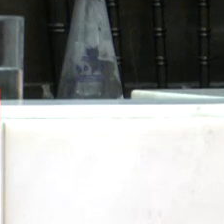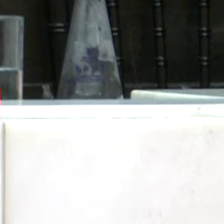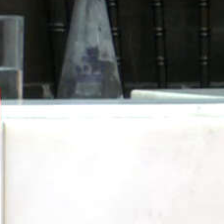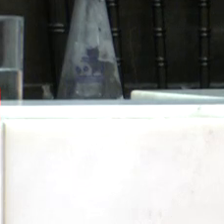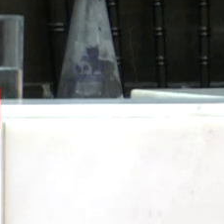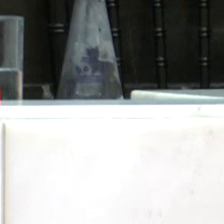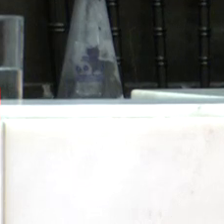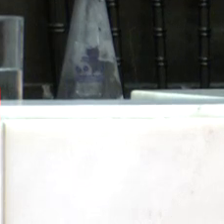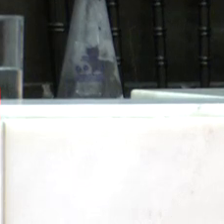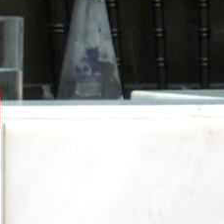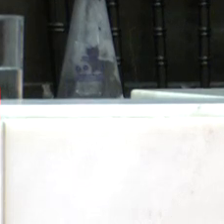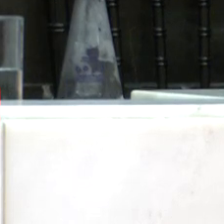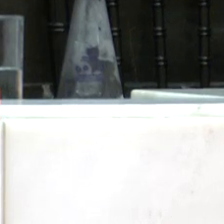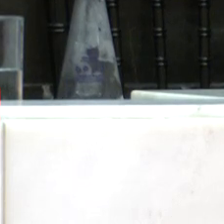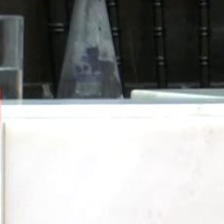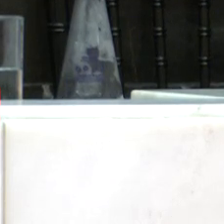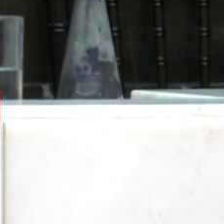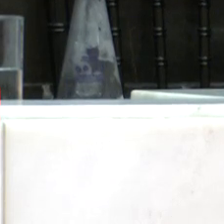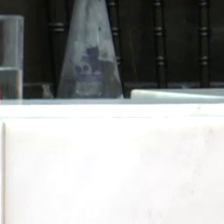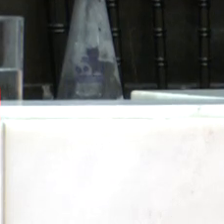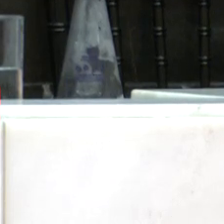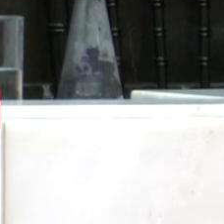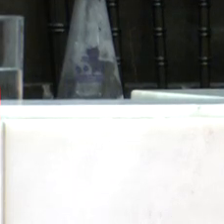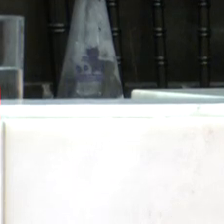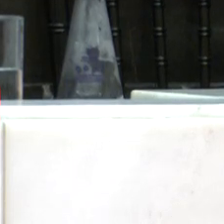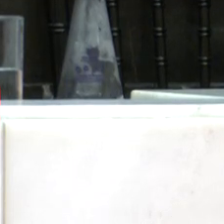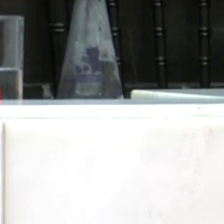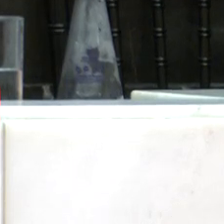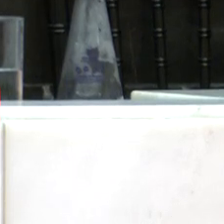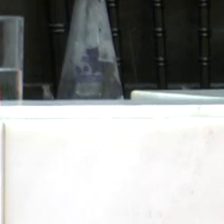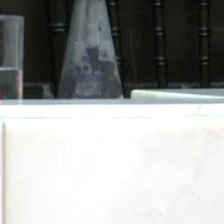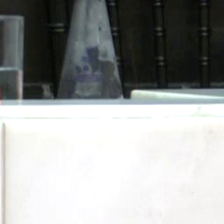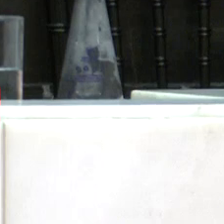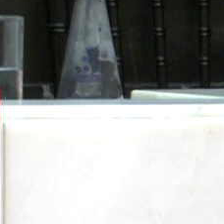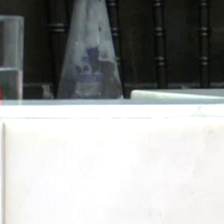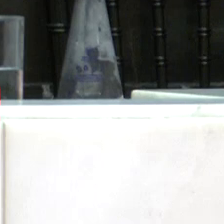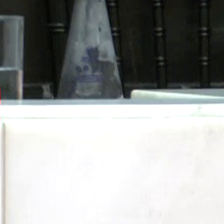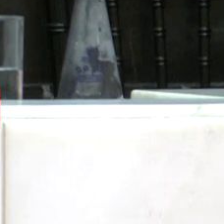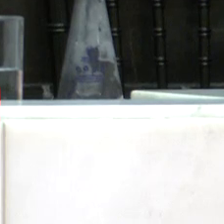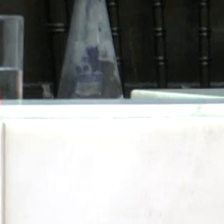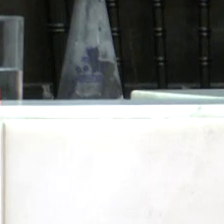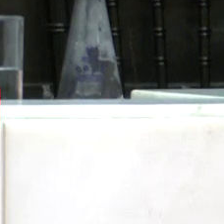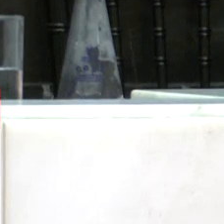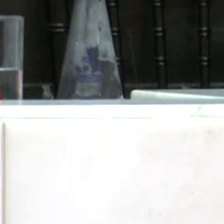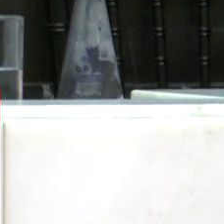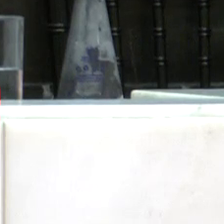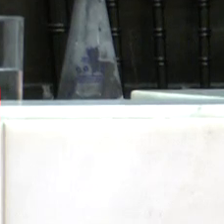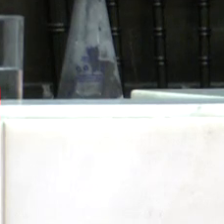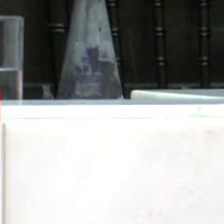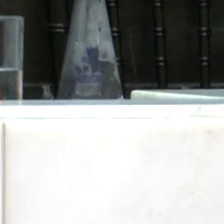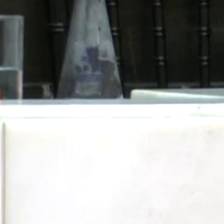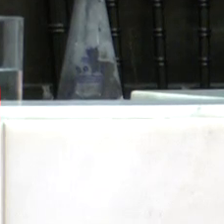milhões de anos. Nós estamos acabando com esse planeta em 200 anos.